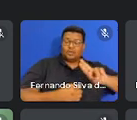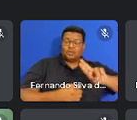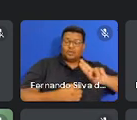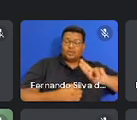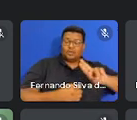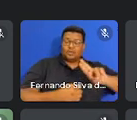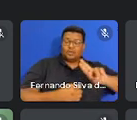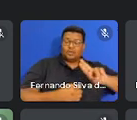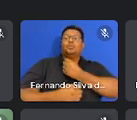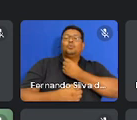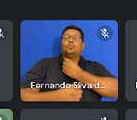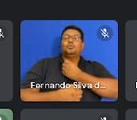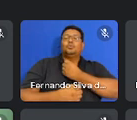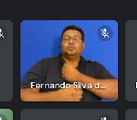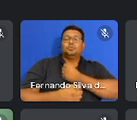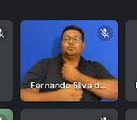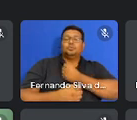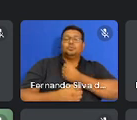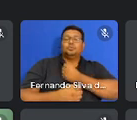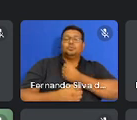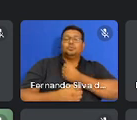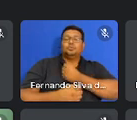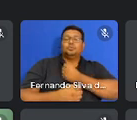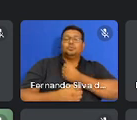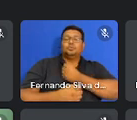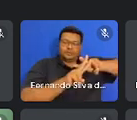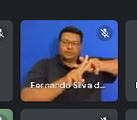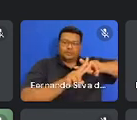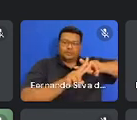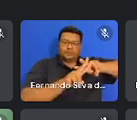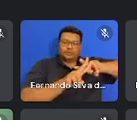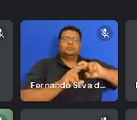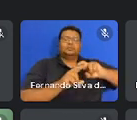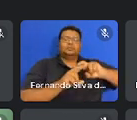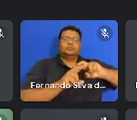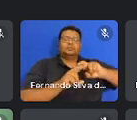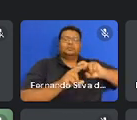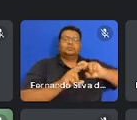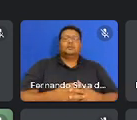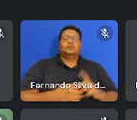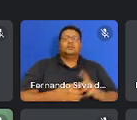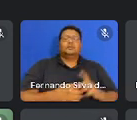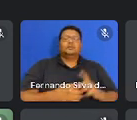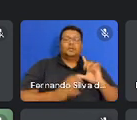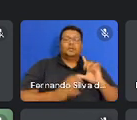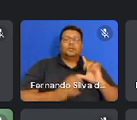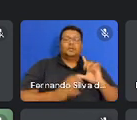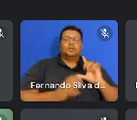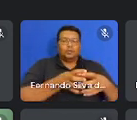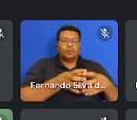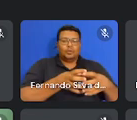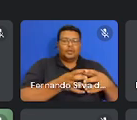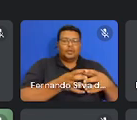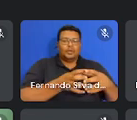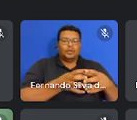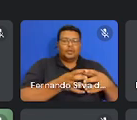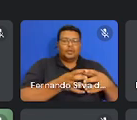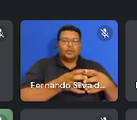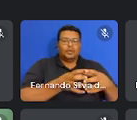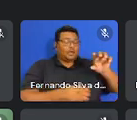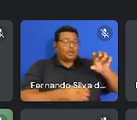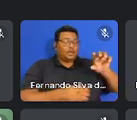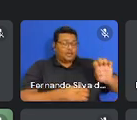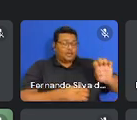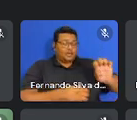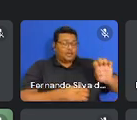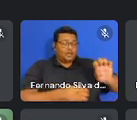vou colocar um hashtag, tá? Seu número de elementos do conjunto que eu chamei de evento e vou